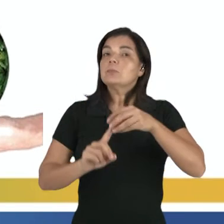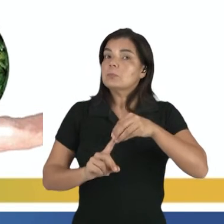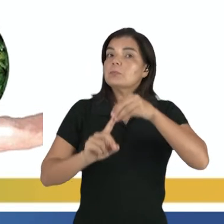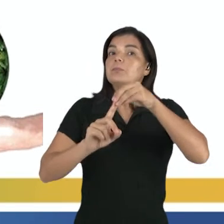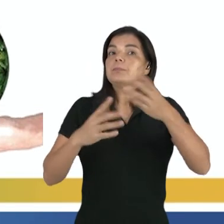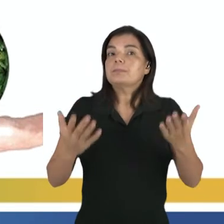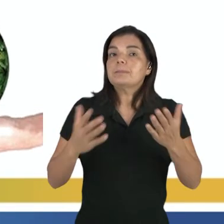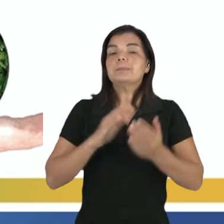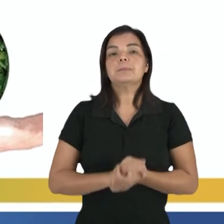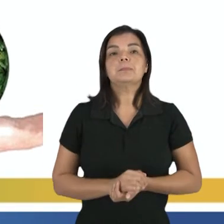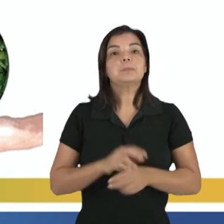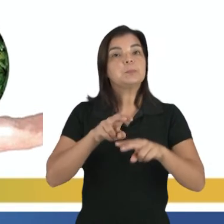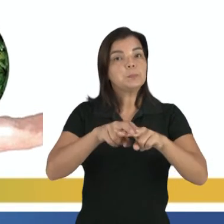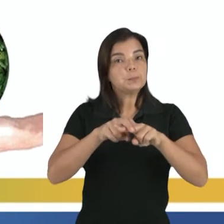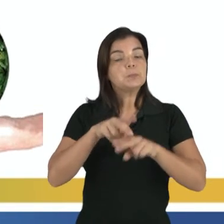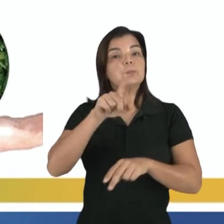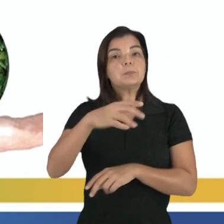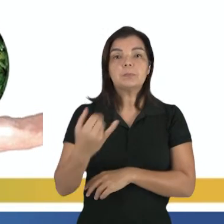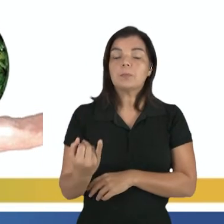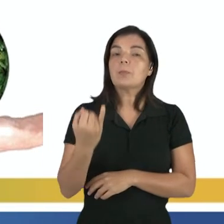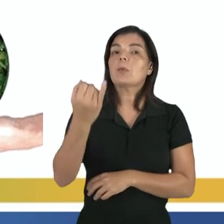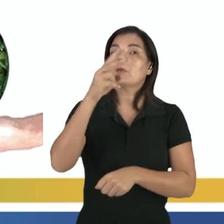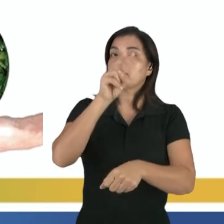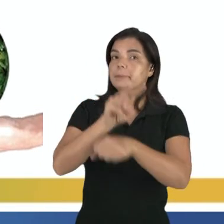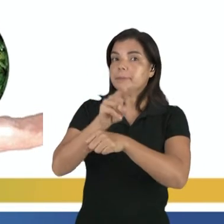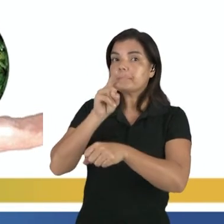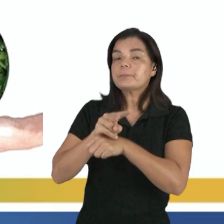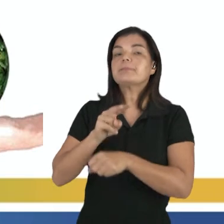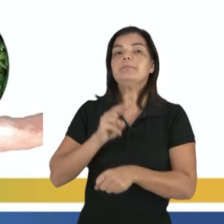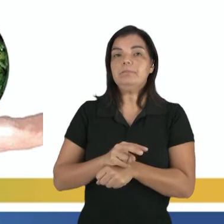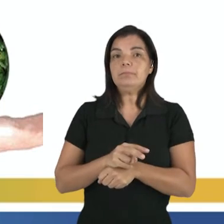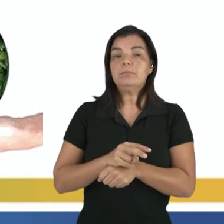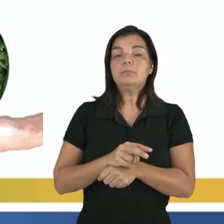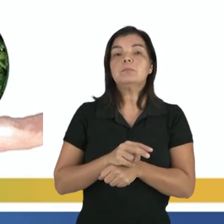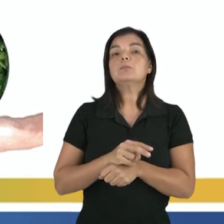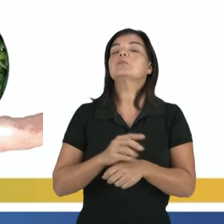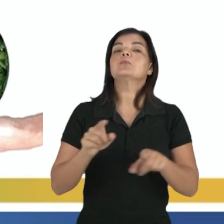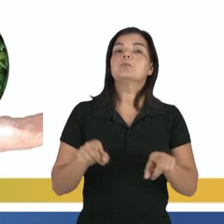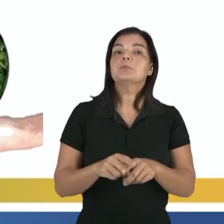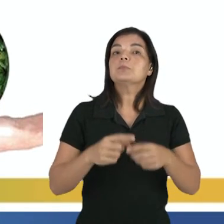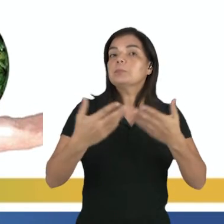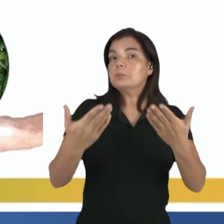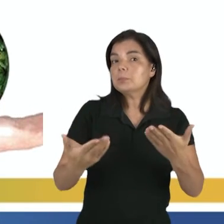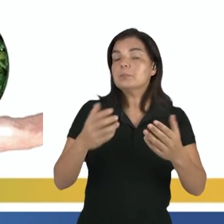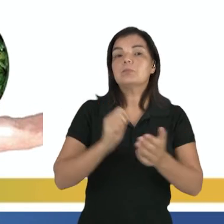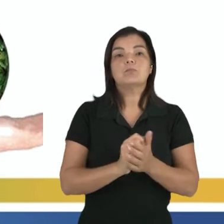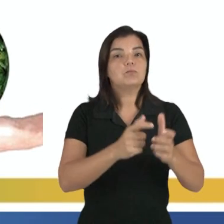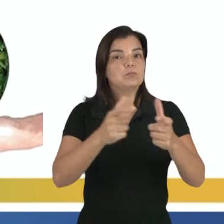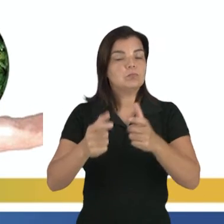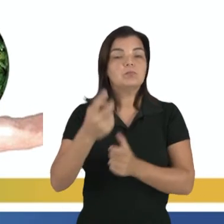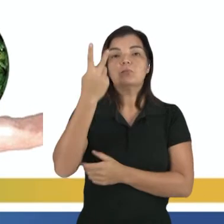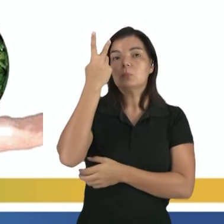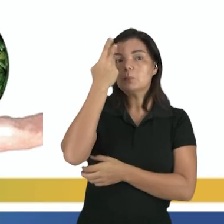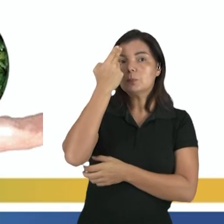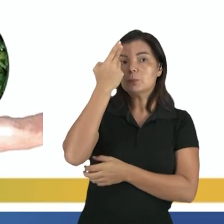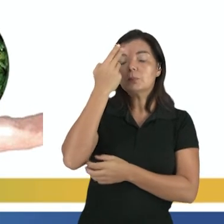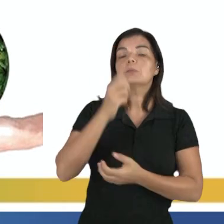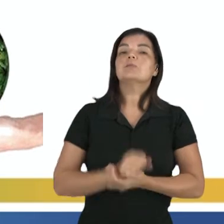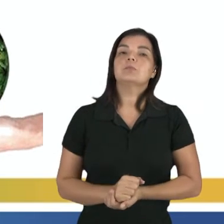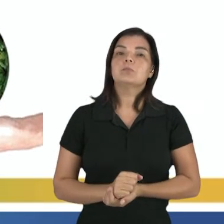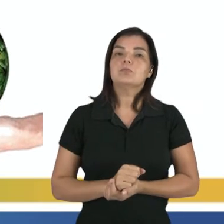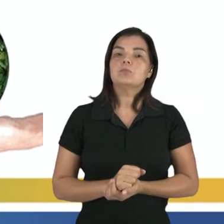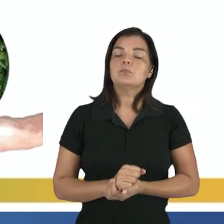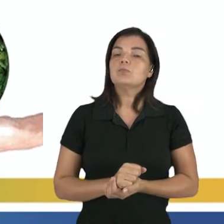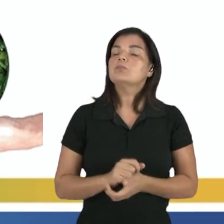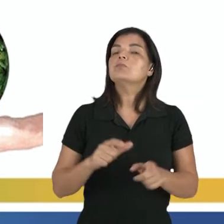únicas. Então, devido a isso, é importante a preservação dessas espécies, né? Por ser uma região natural, que